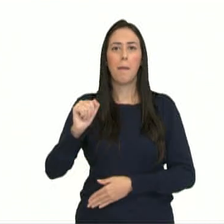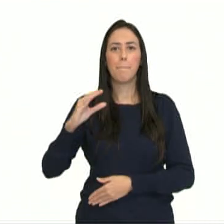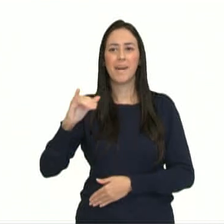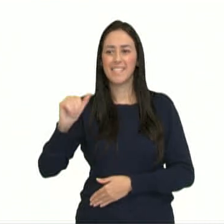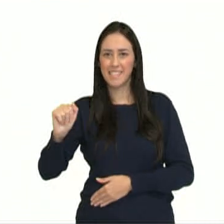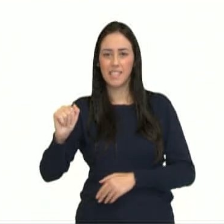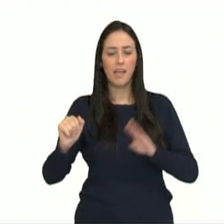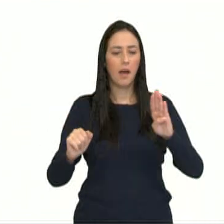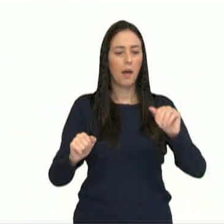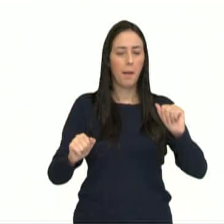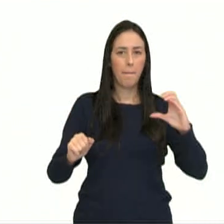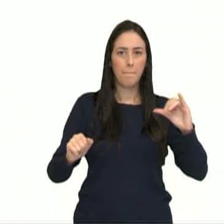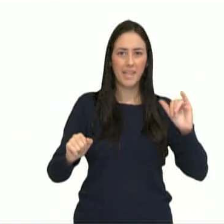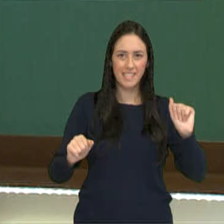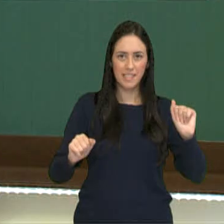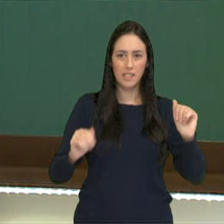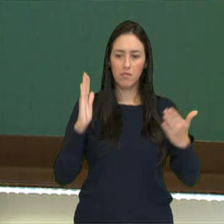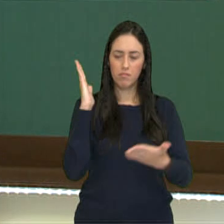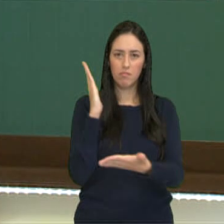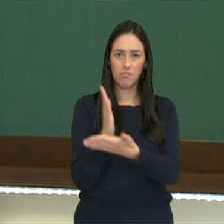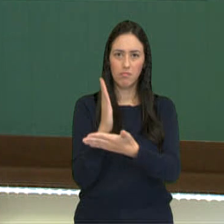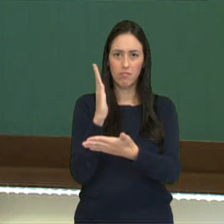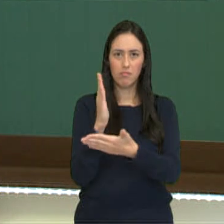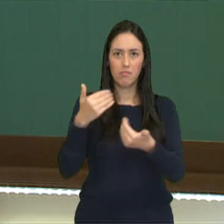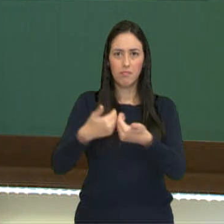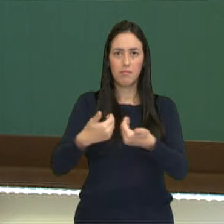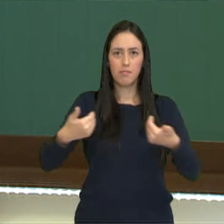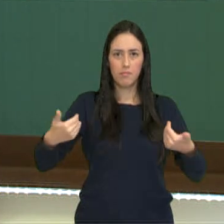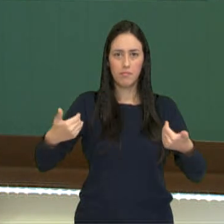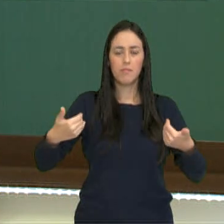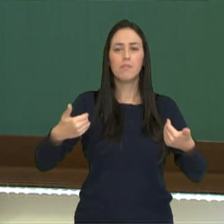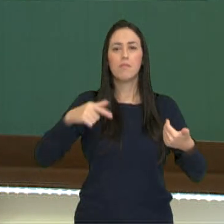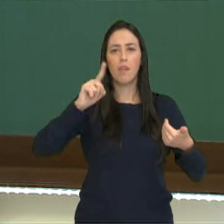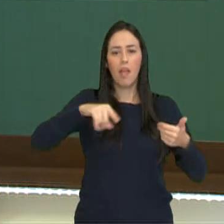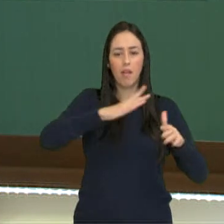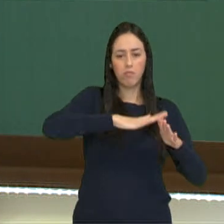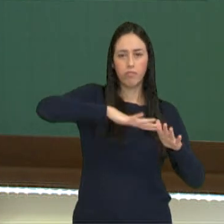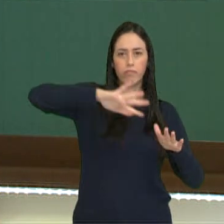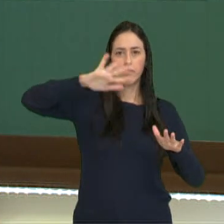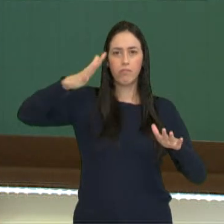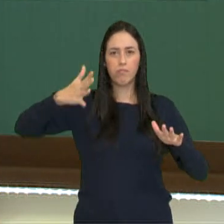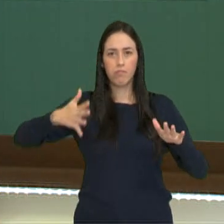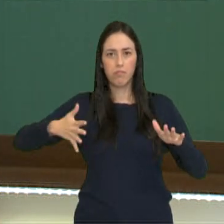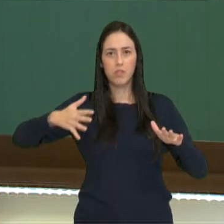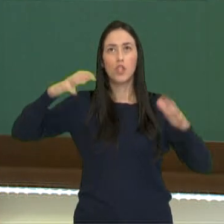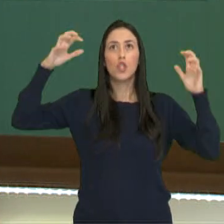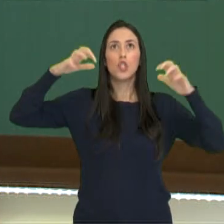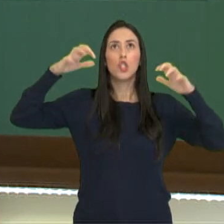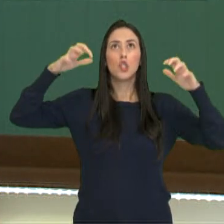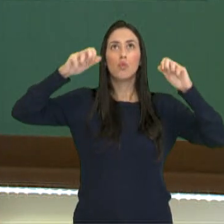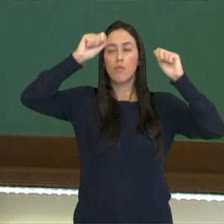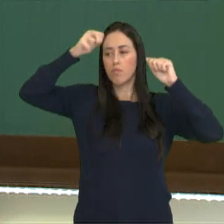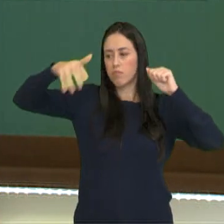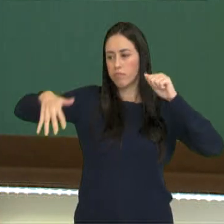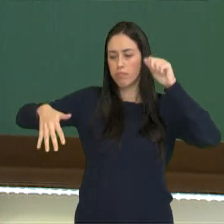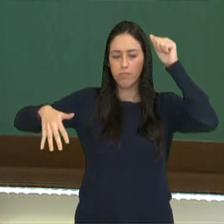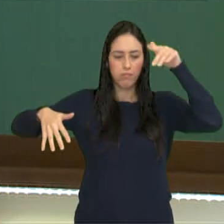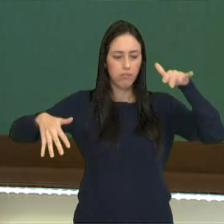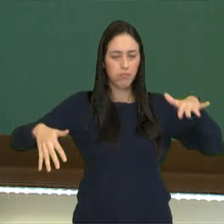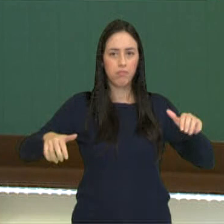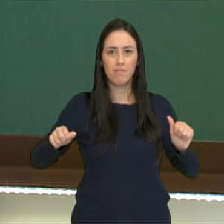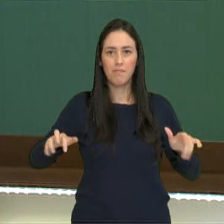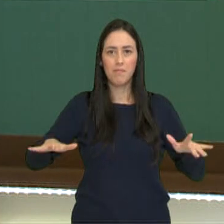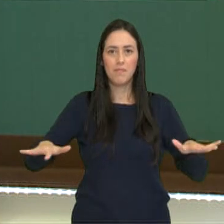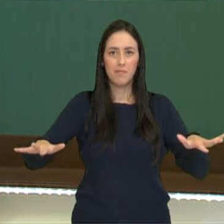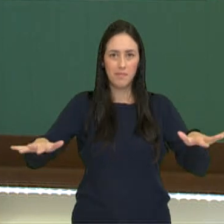ser chamado de interflúvio, ou seja, aquela forma de relevo que faz com que a água da chuva seja dividida para uma e